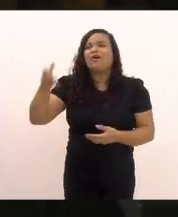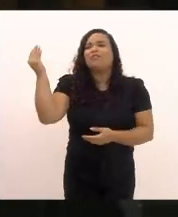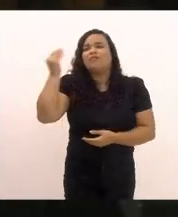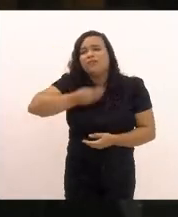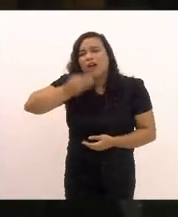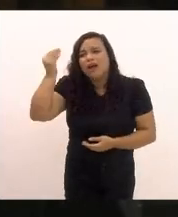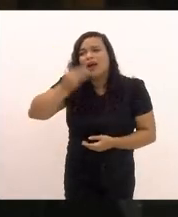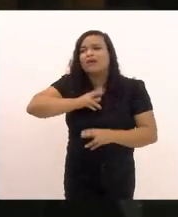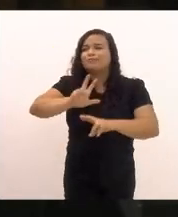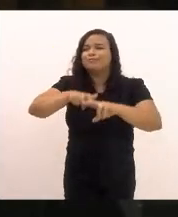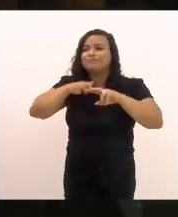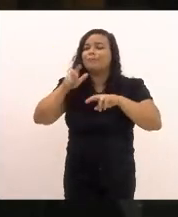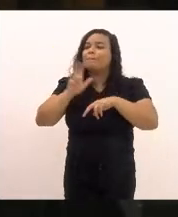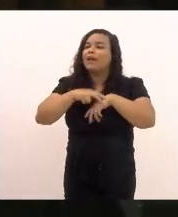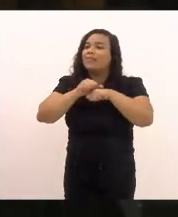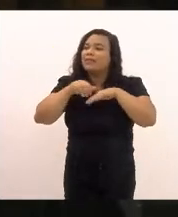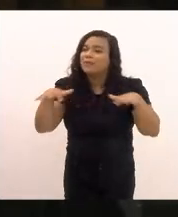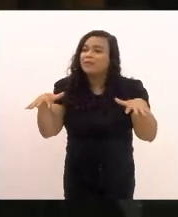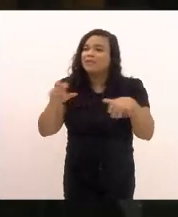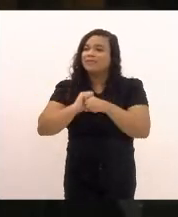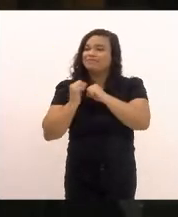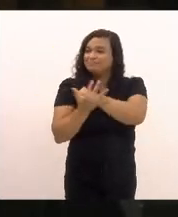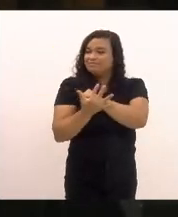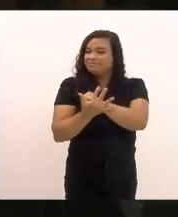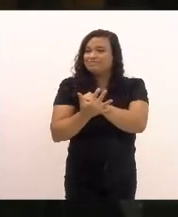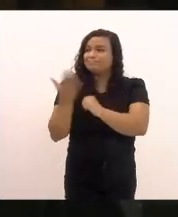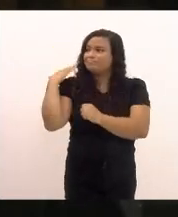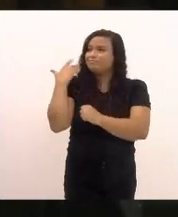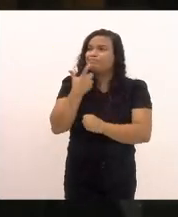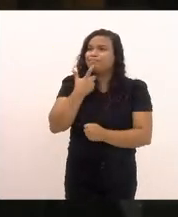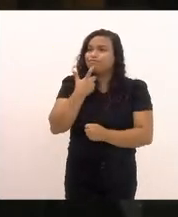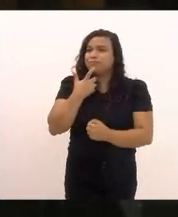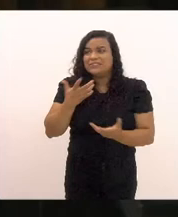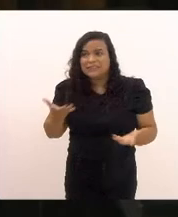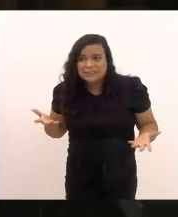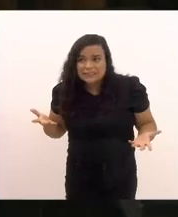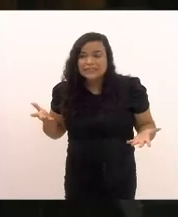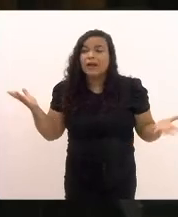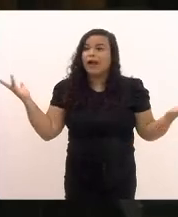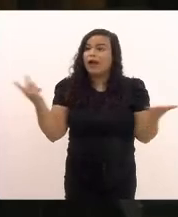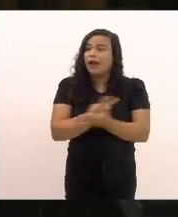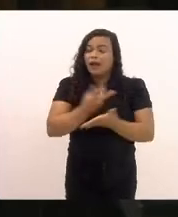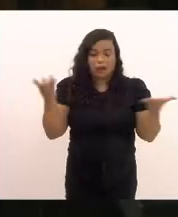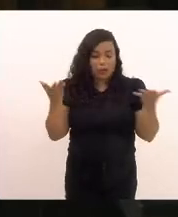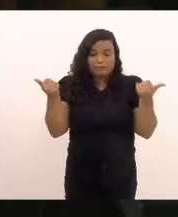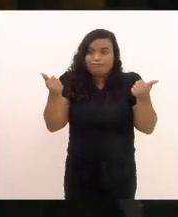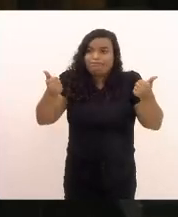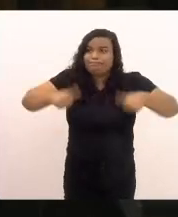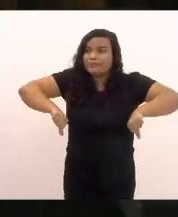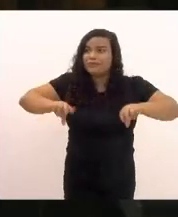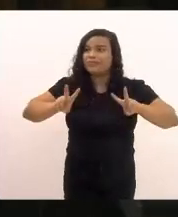fragilizada pela pandemia da Covid, e vai se agravar muito mais.